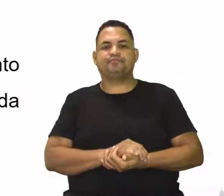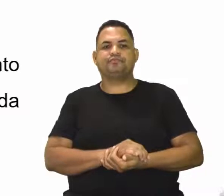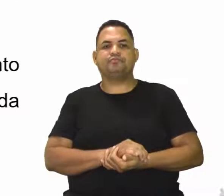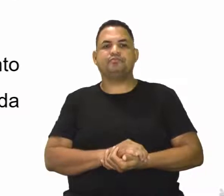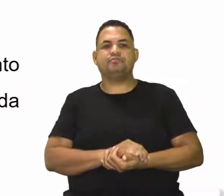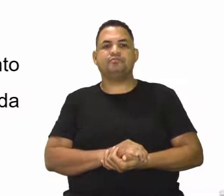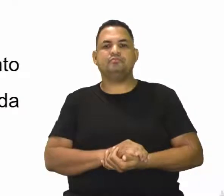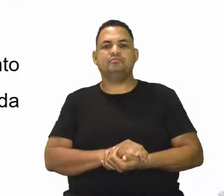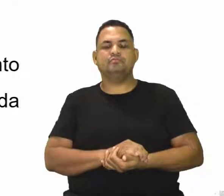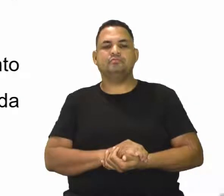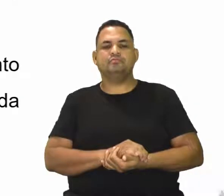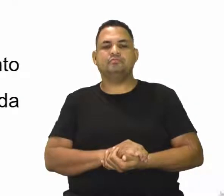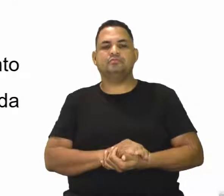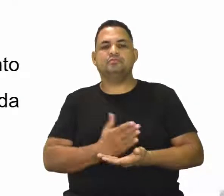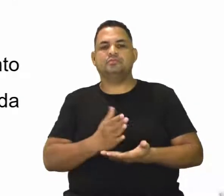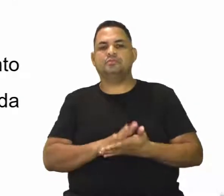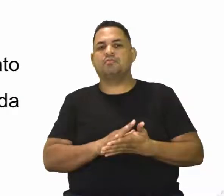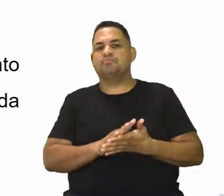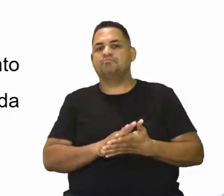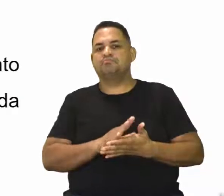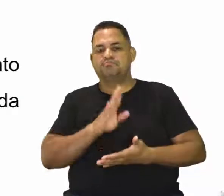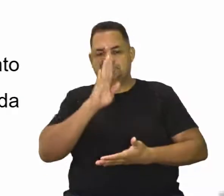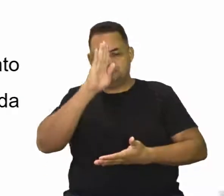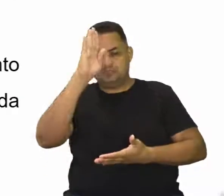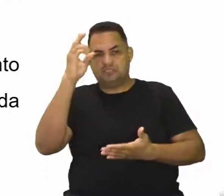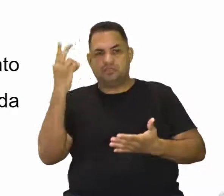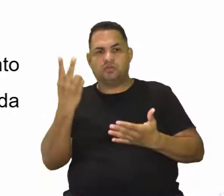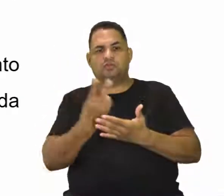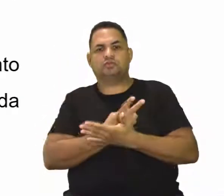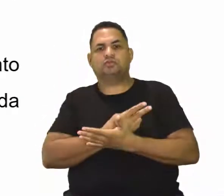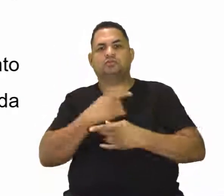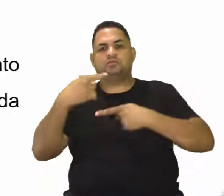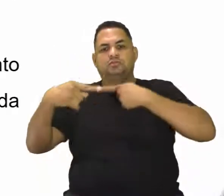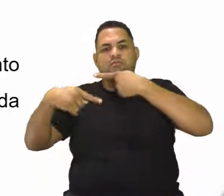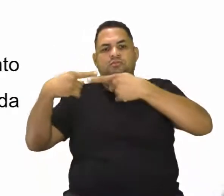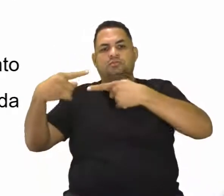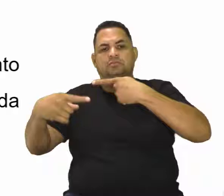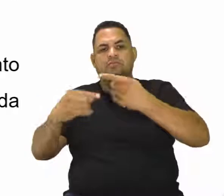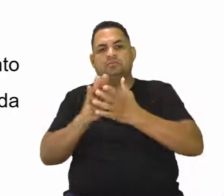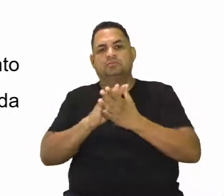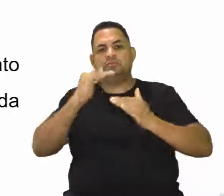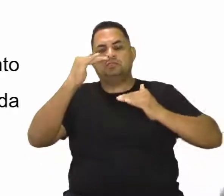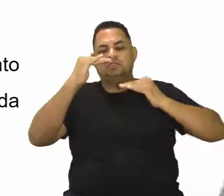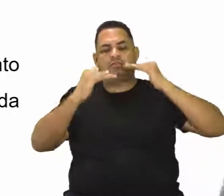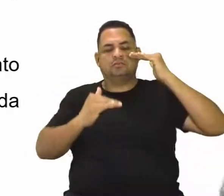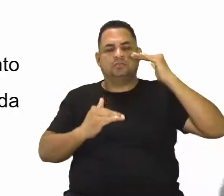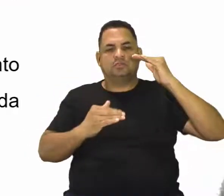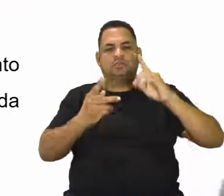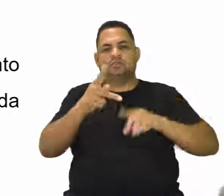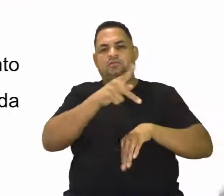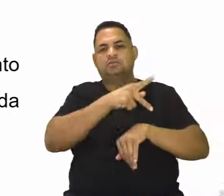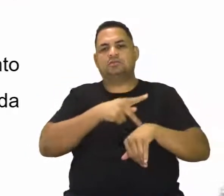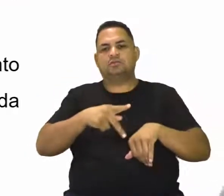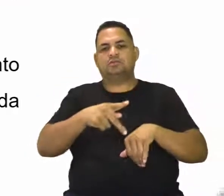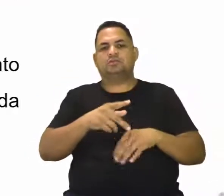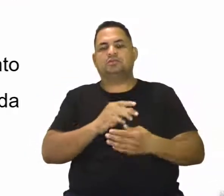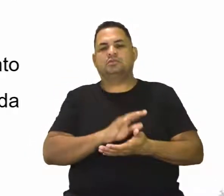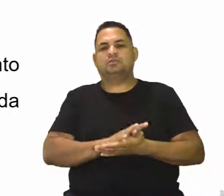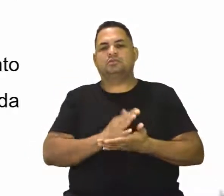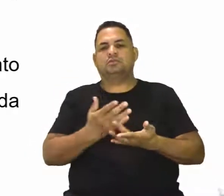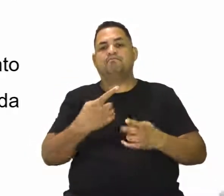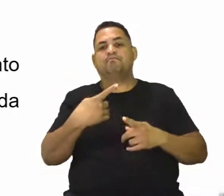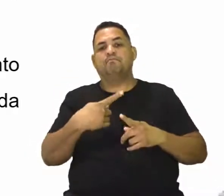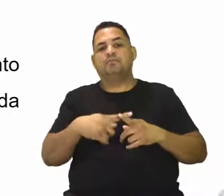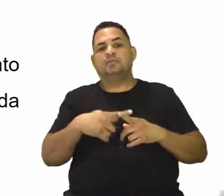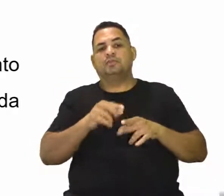dessa. Uma das principais consequências, qual vai ser? A desigualdade entre os países.